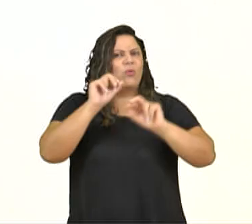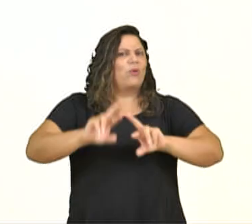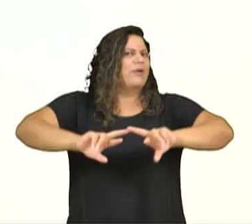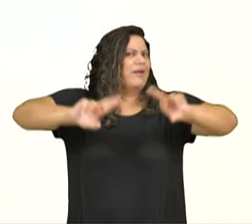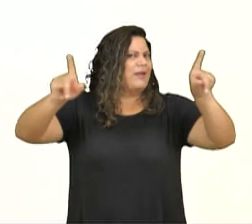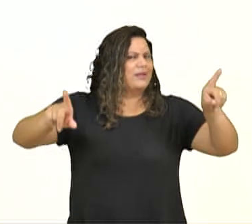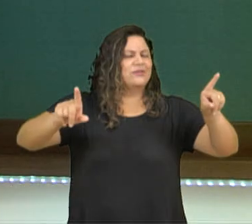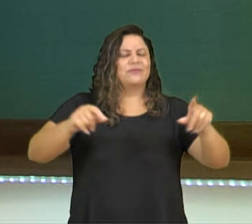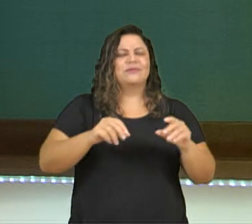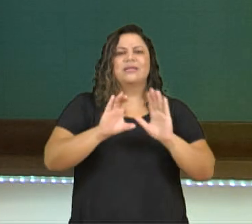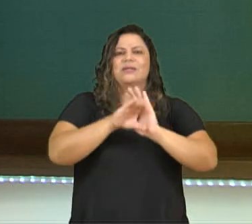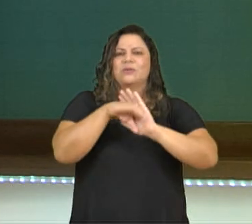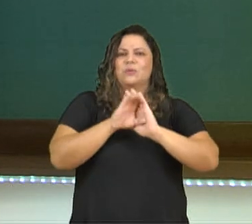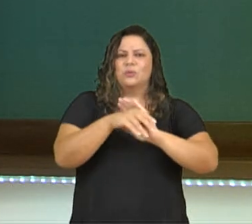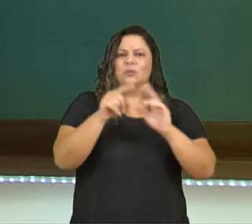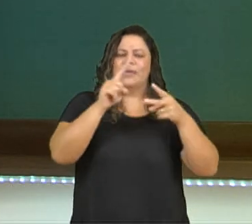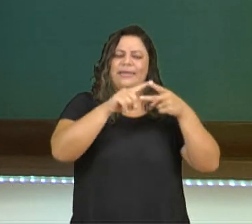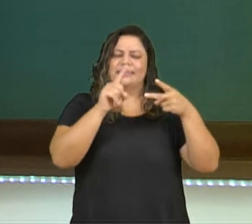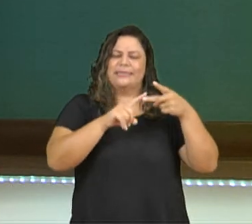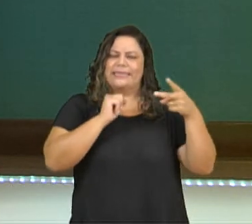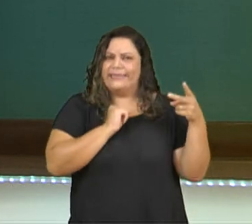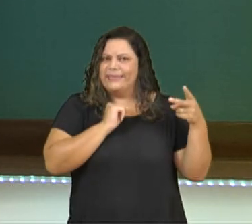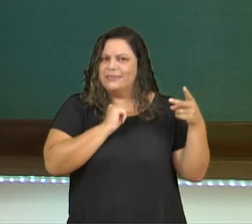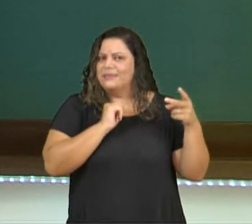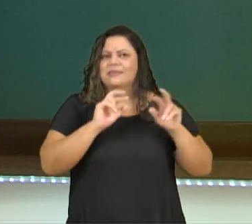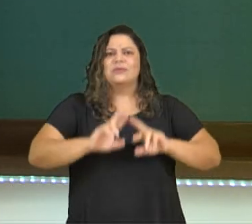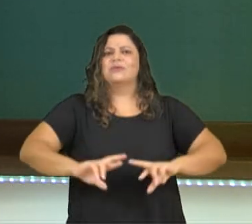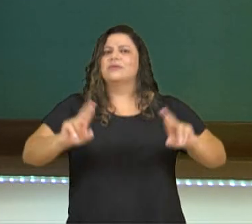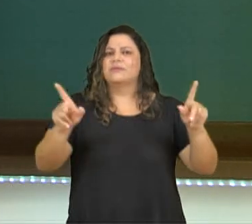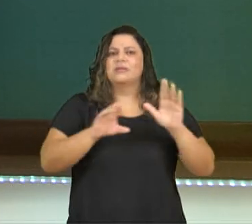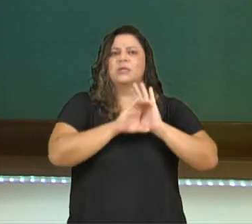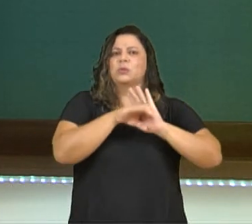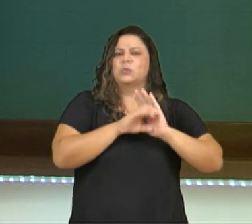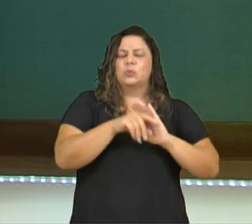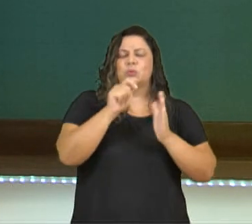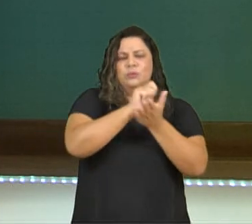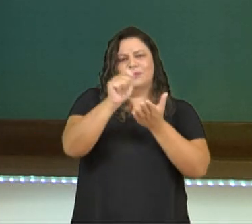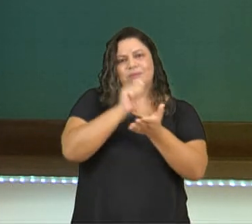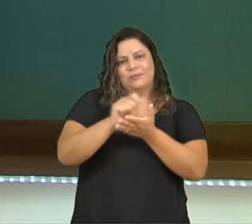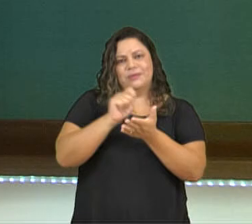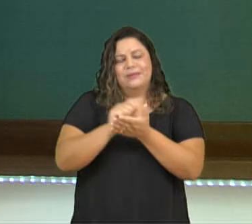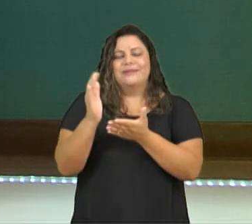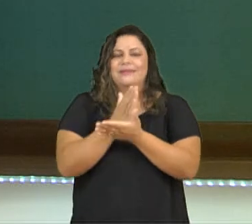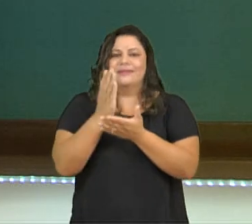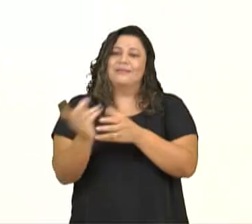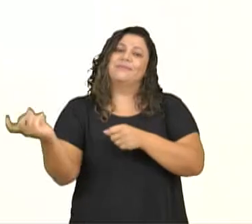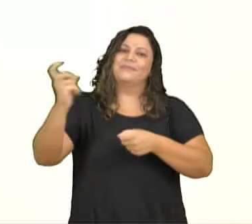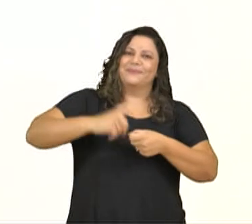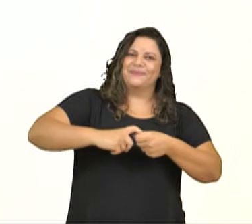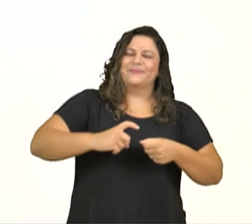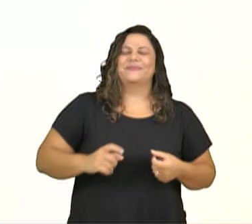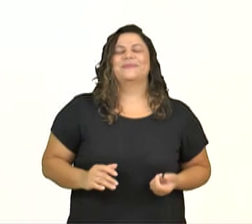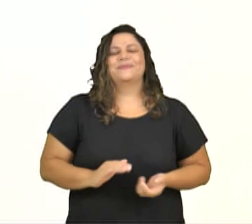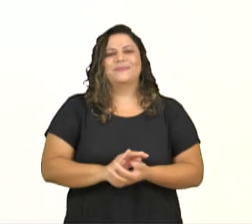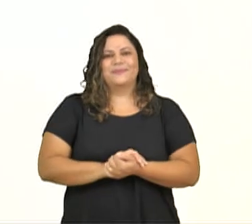entre esses dois conceitos? Qual é a diferença entre consumo e consumismo? Anota no seu caderno que a gente volta já!